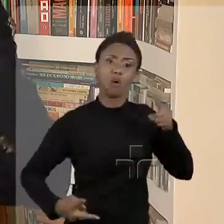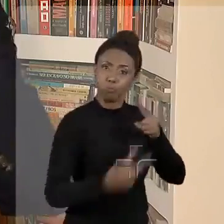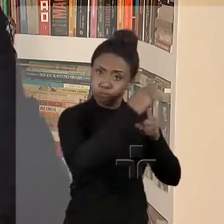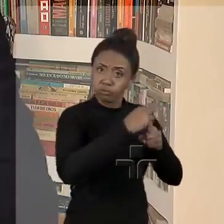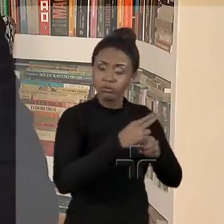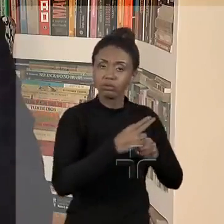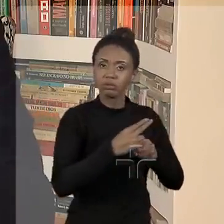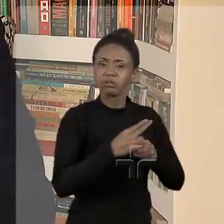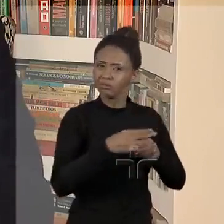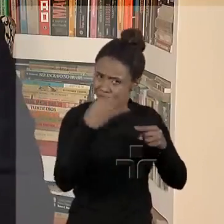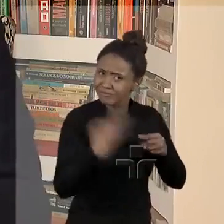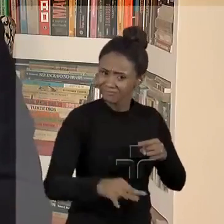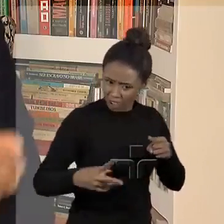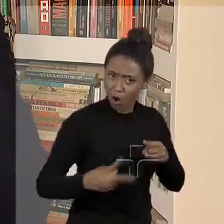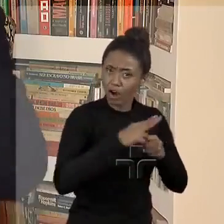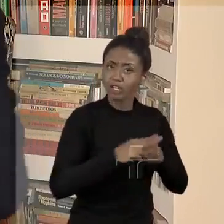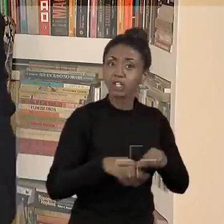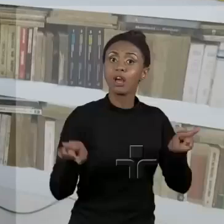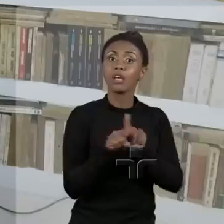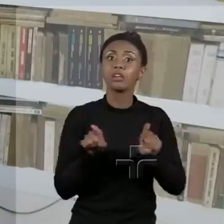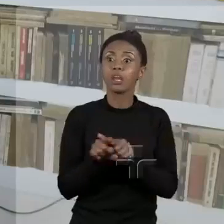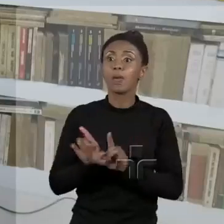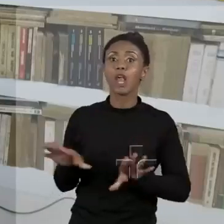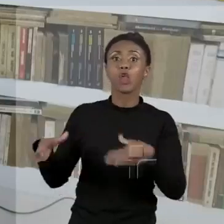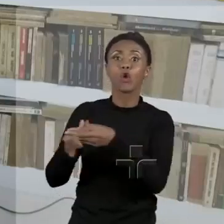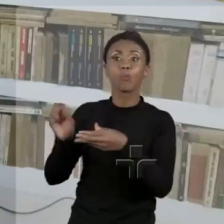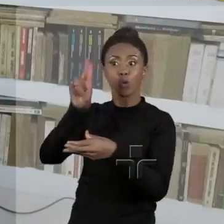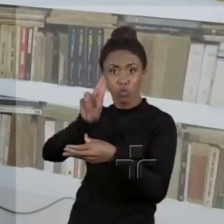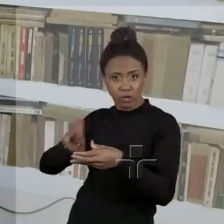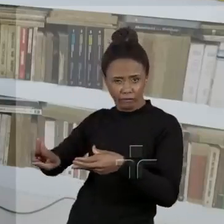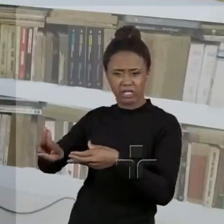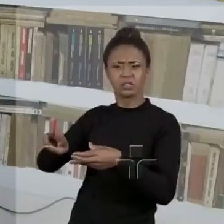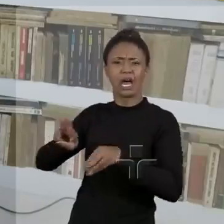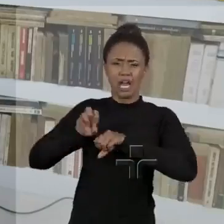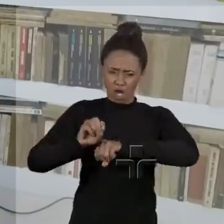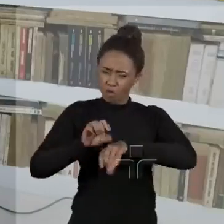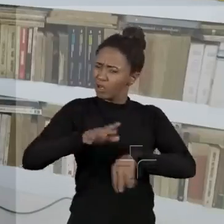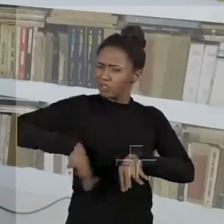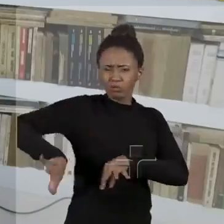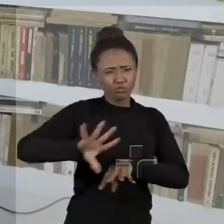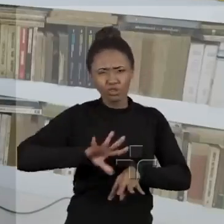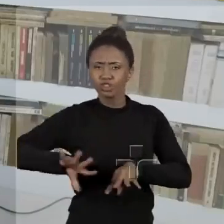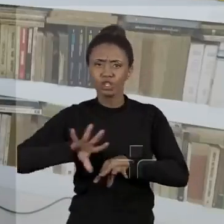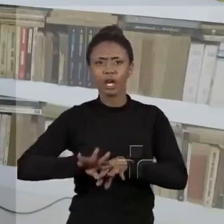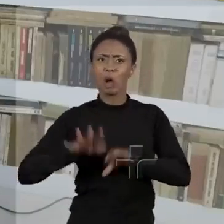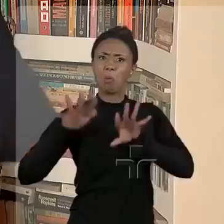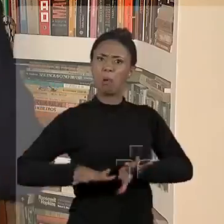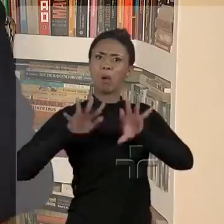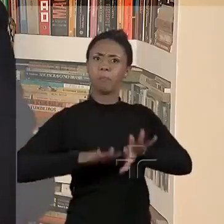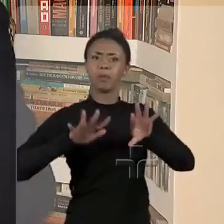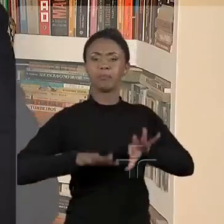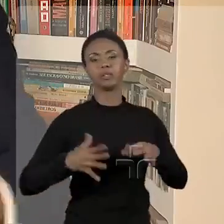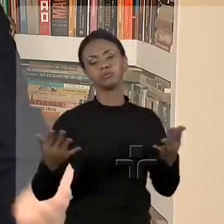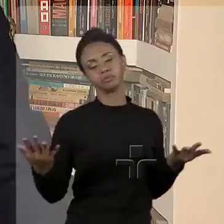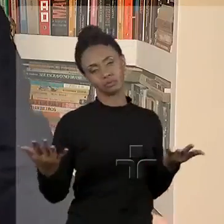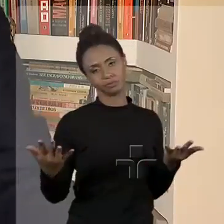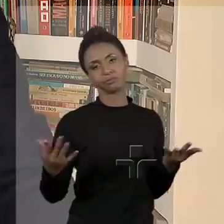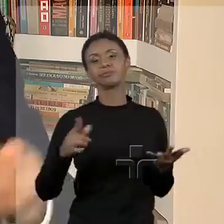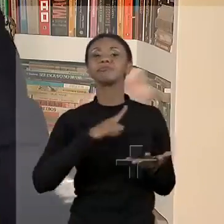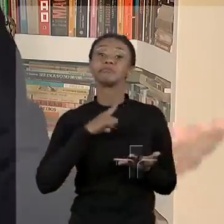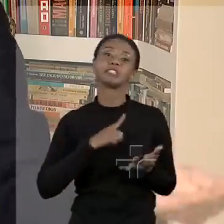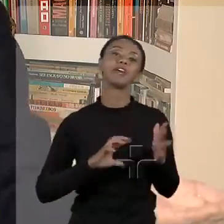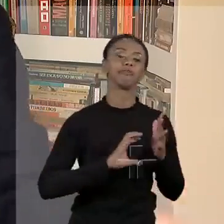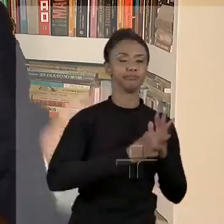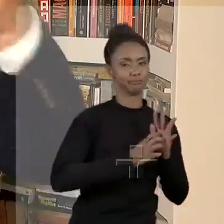uma reação da comunidade universitária e de todos aqueles afeitos à educação. E não é possível dizer que foi instrumentalizado pelo